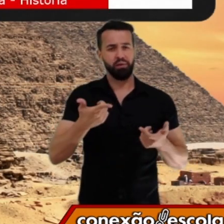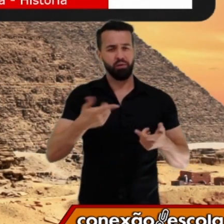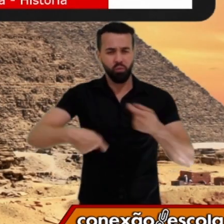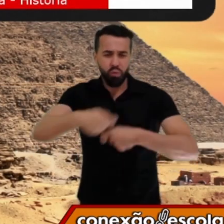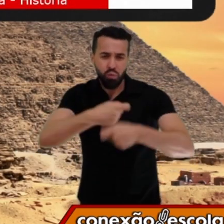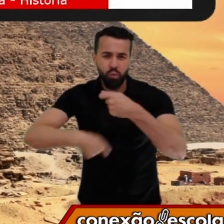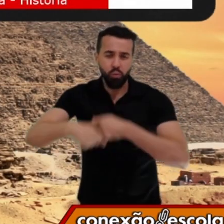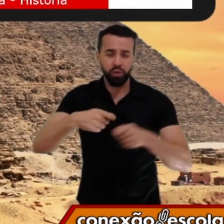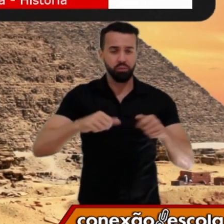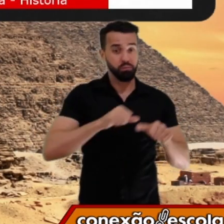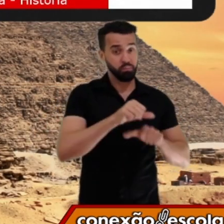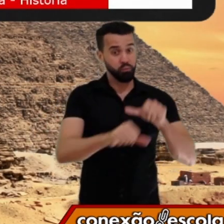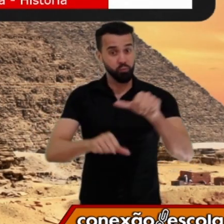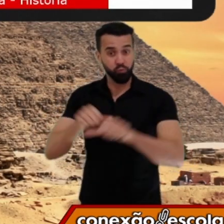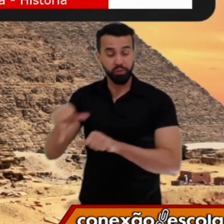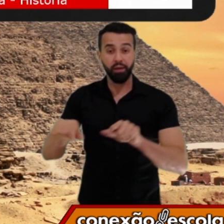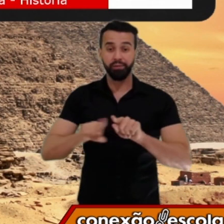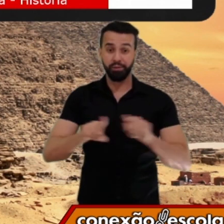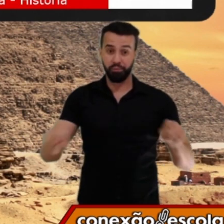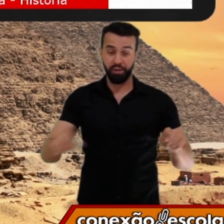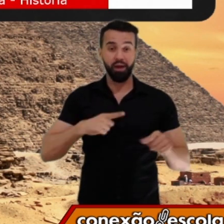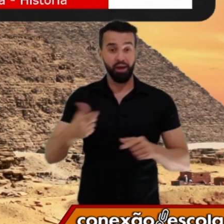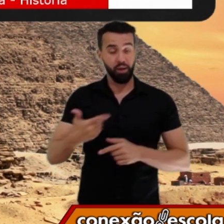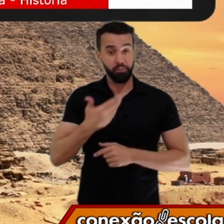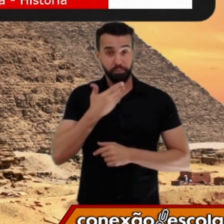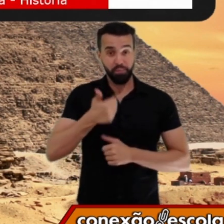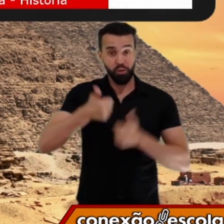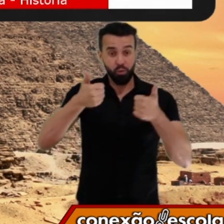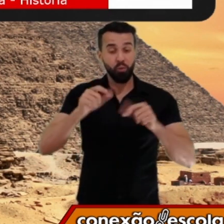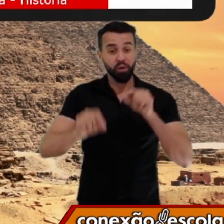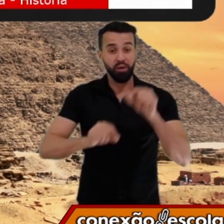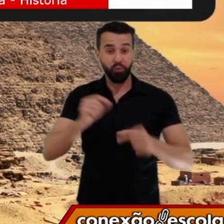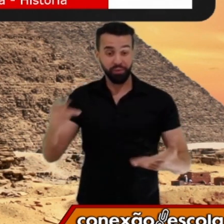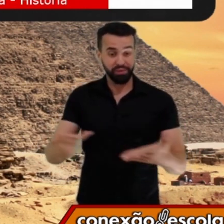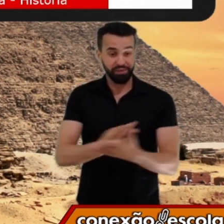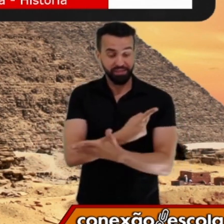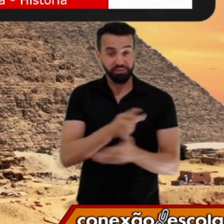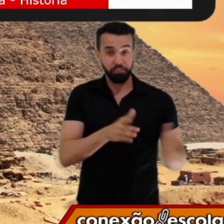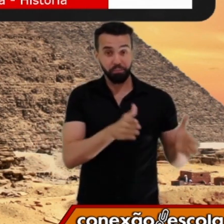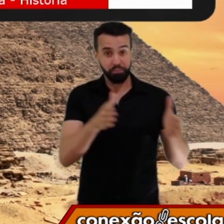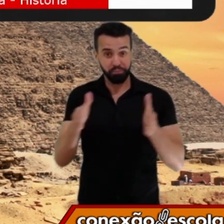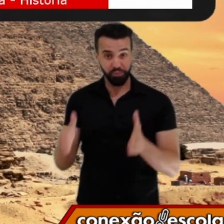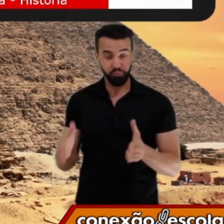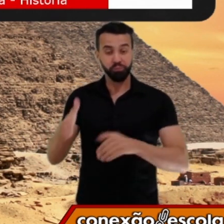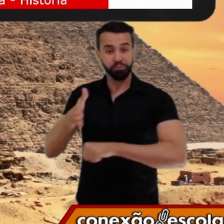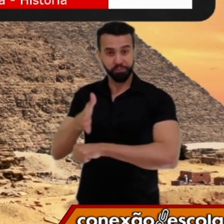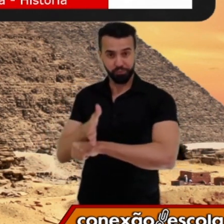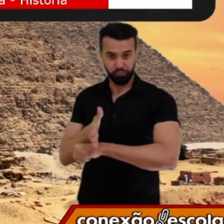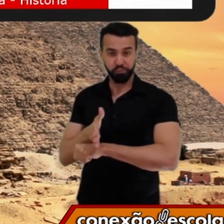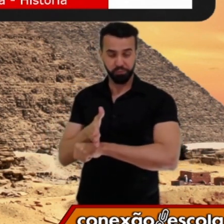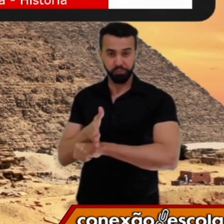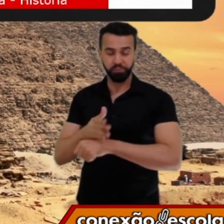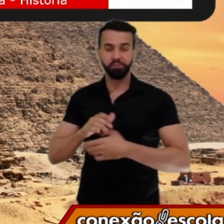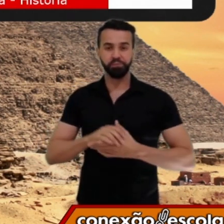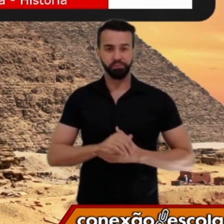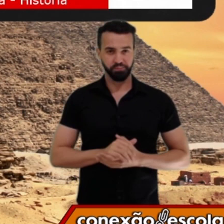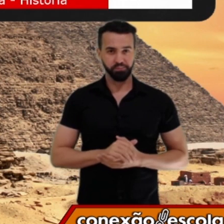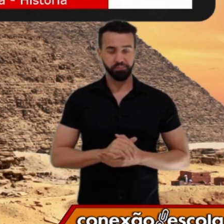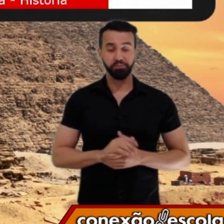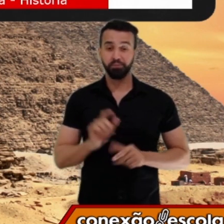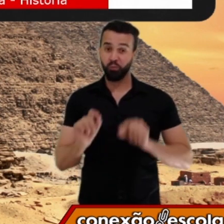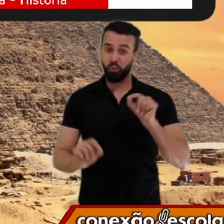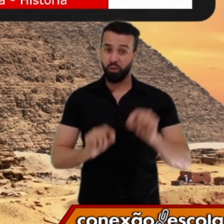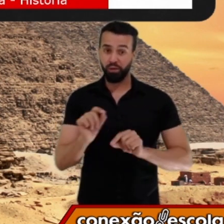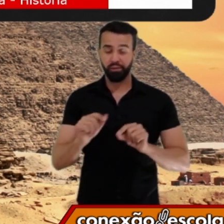e favorece também o surgimento da chamada modernidade. Um dos aspectos que nós